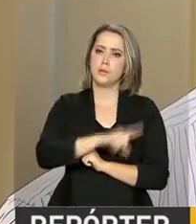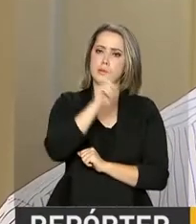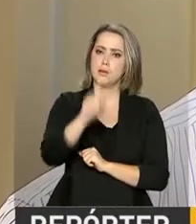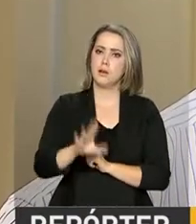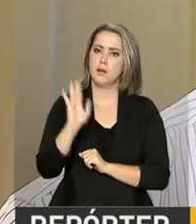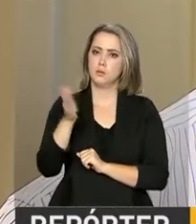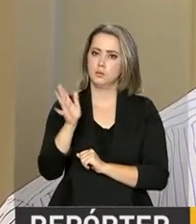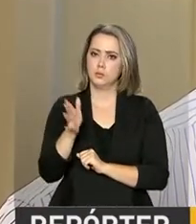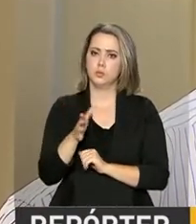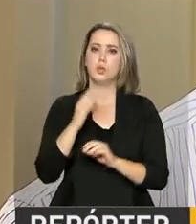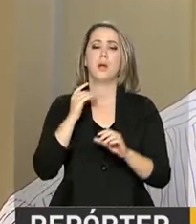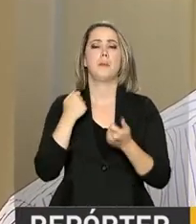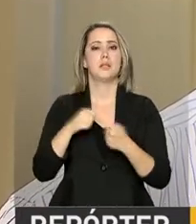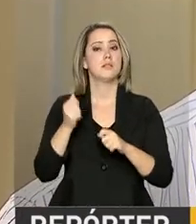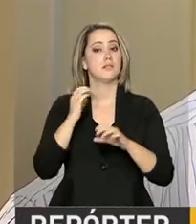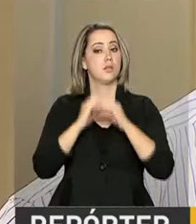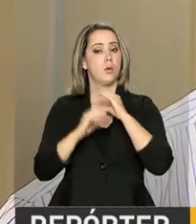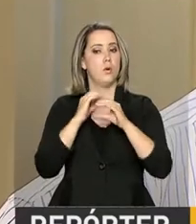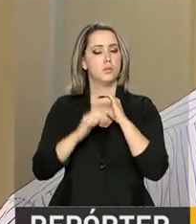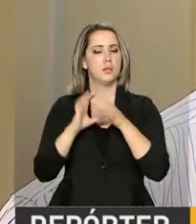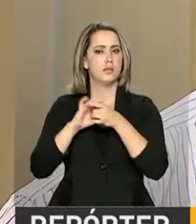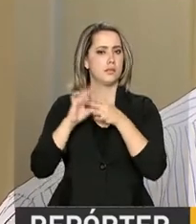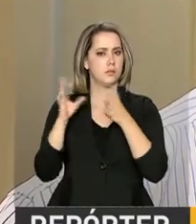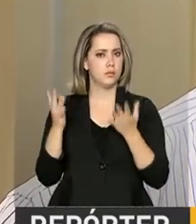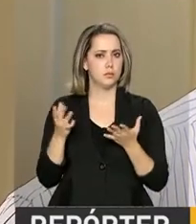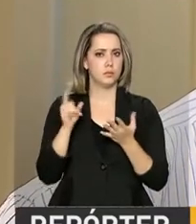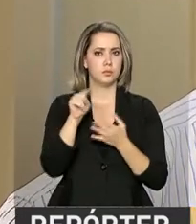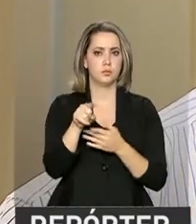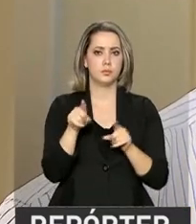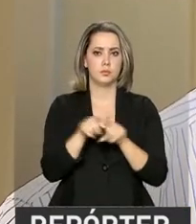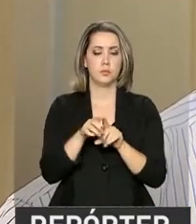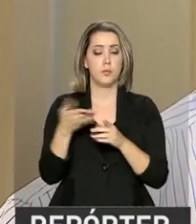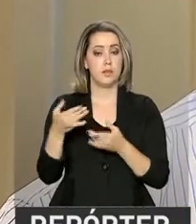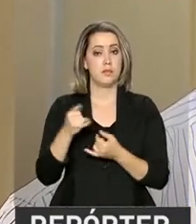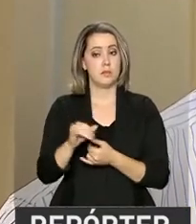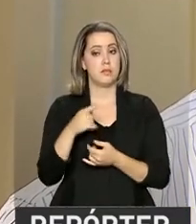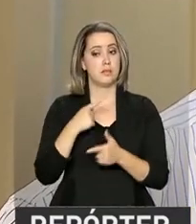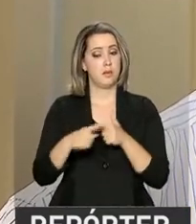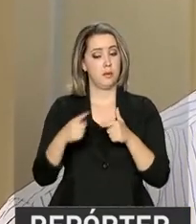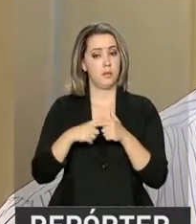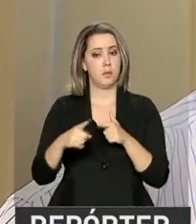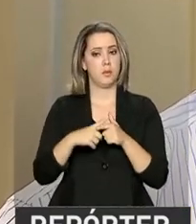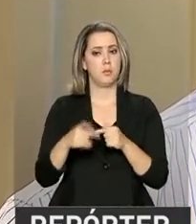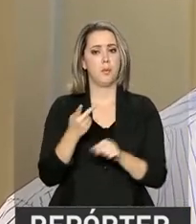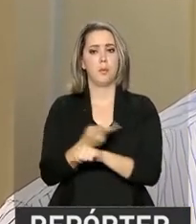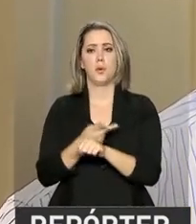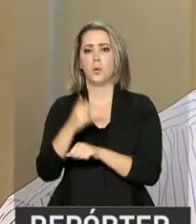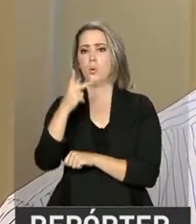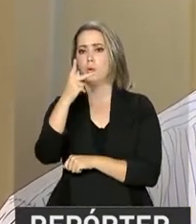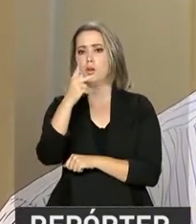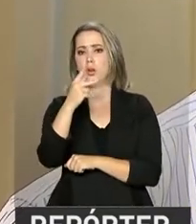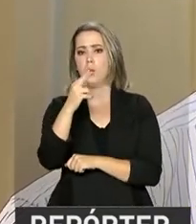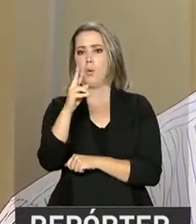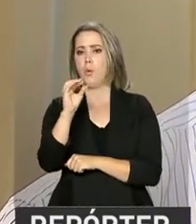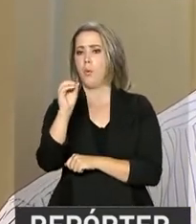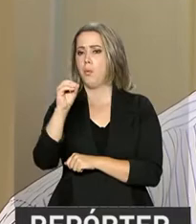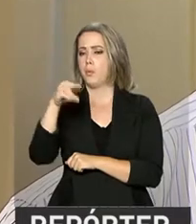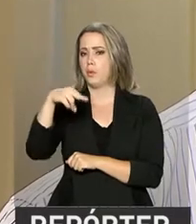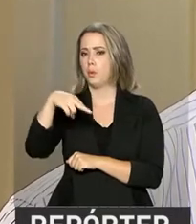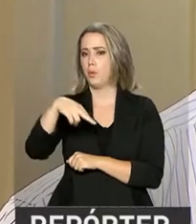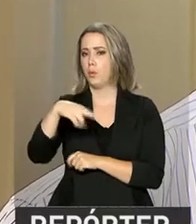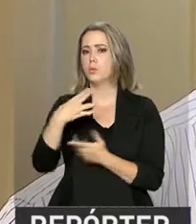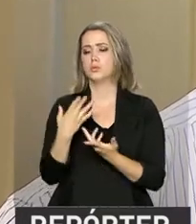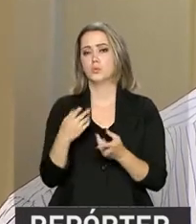os canais de comunicação e que caso ele venha se sentir lesado, que ele procure o PROCON, procure os nossos canais